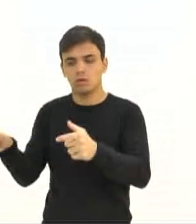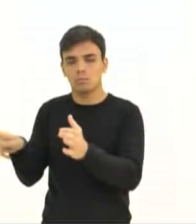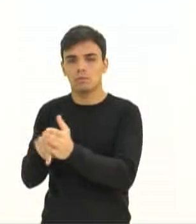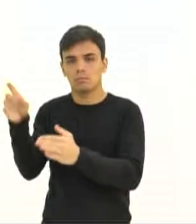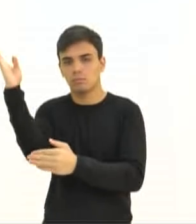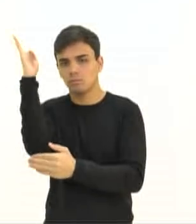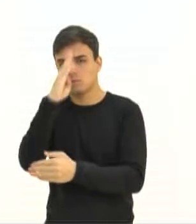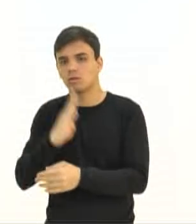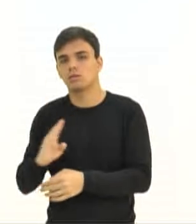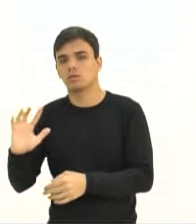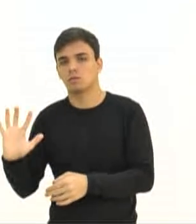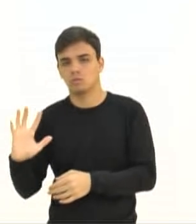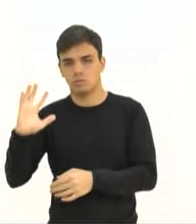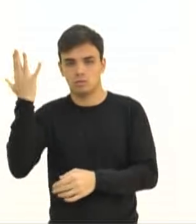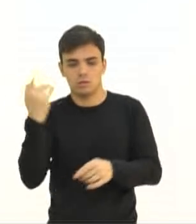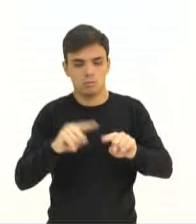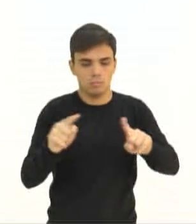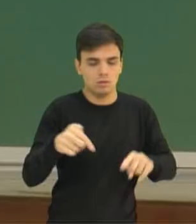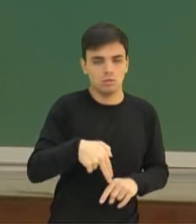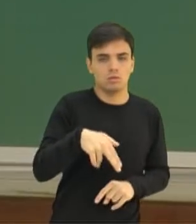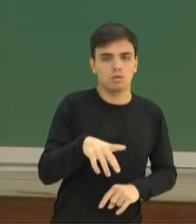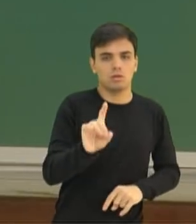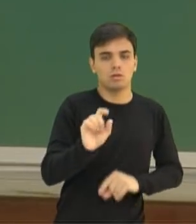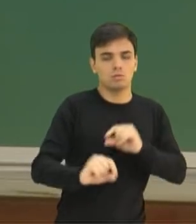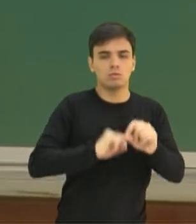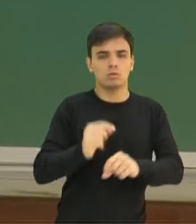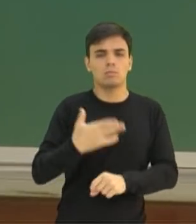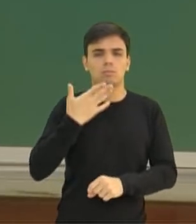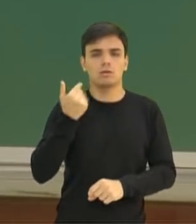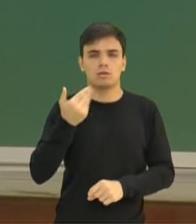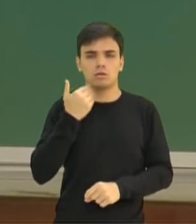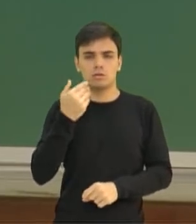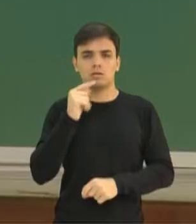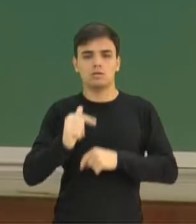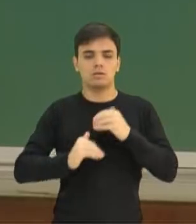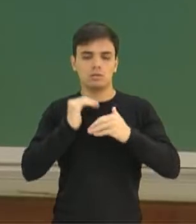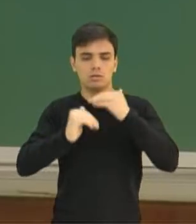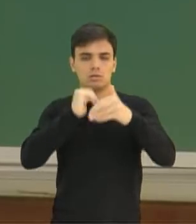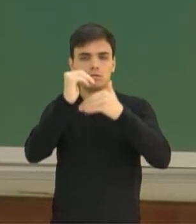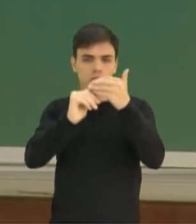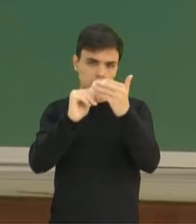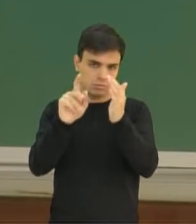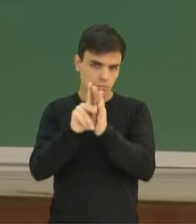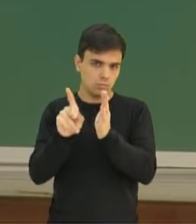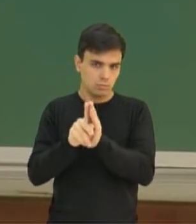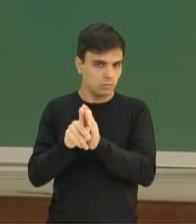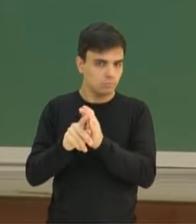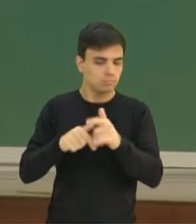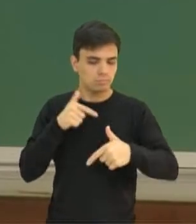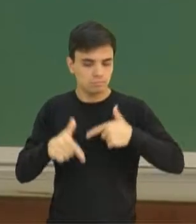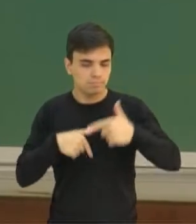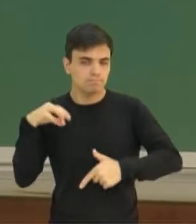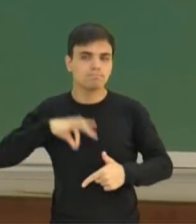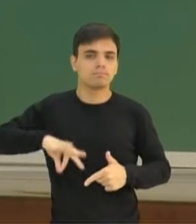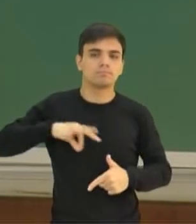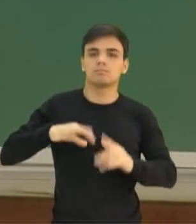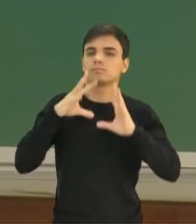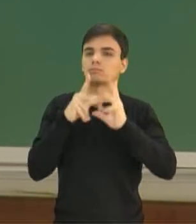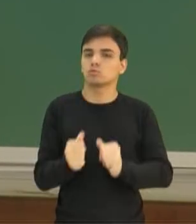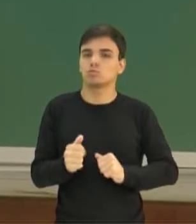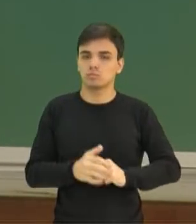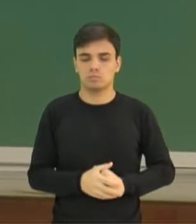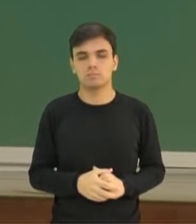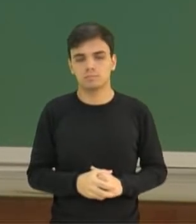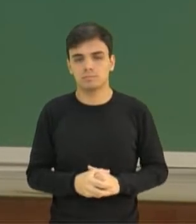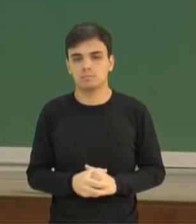Nordeste também, o que acaba melhorando ali essa ideia de desenvolvimento econômico, de geração de emprego e renda, tudo mais,